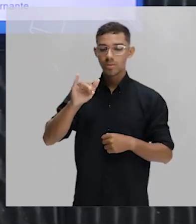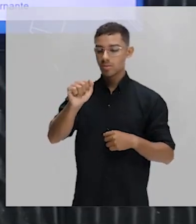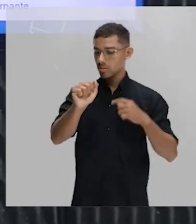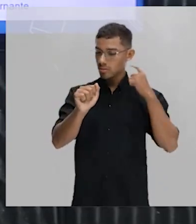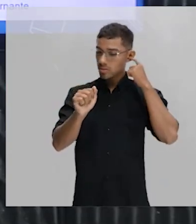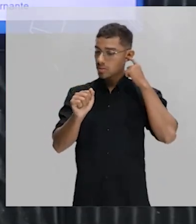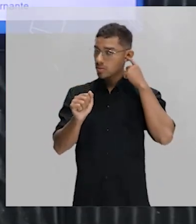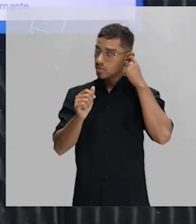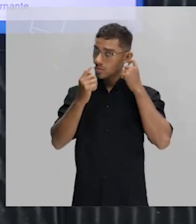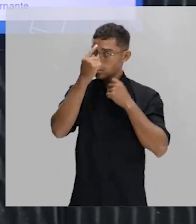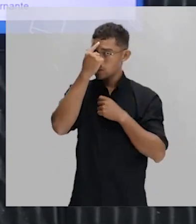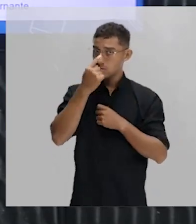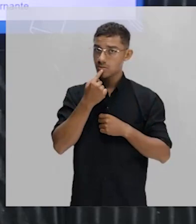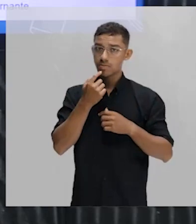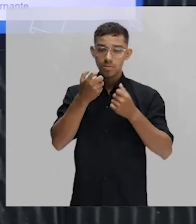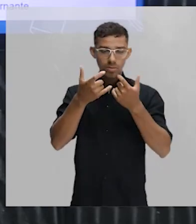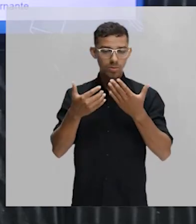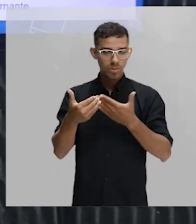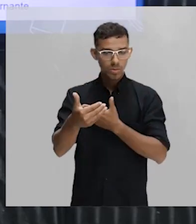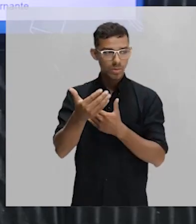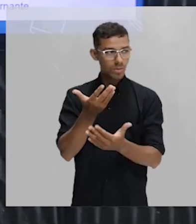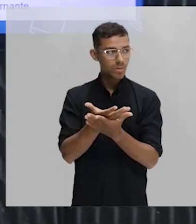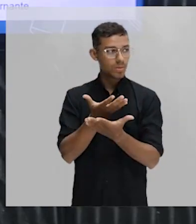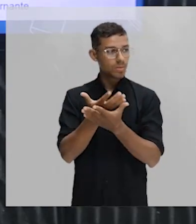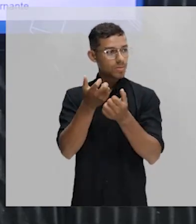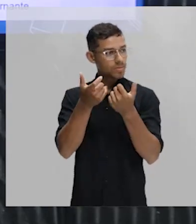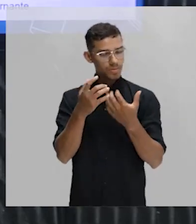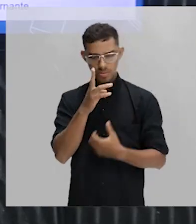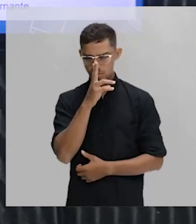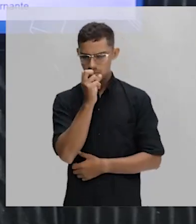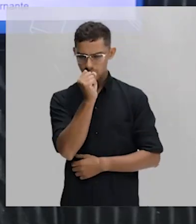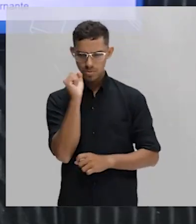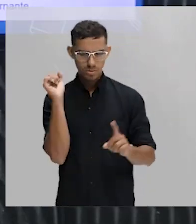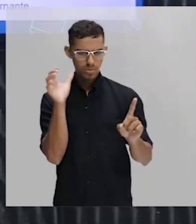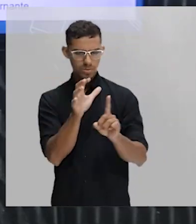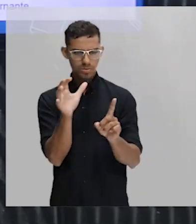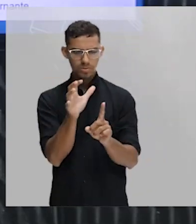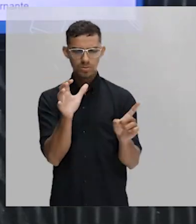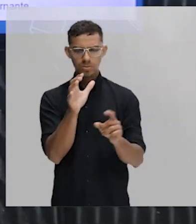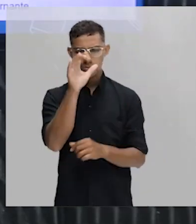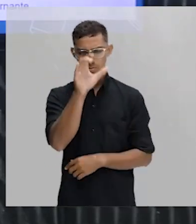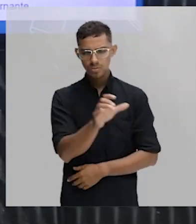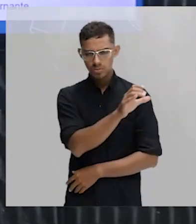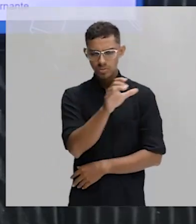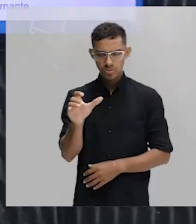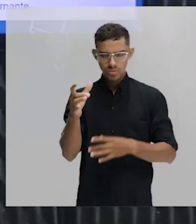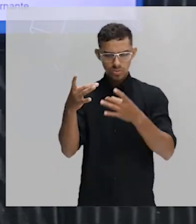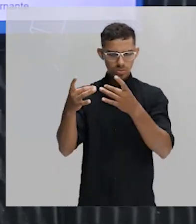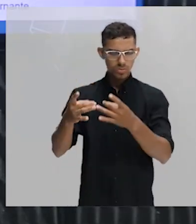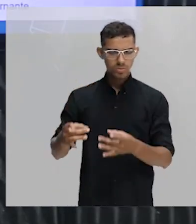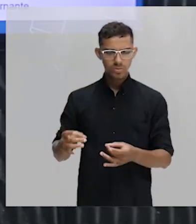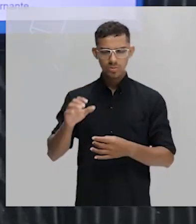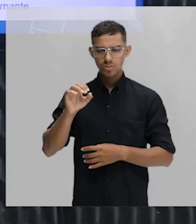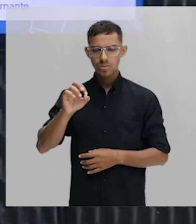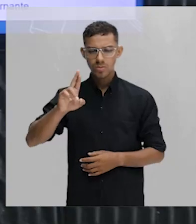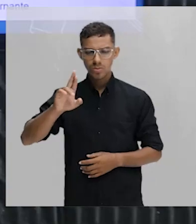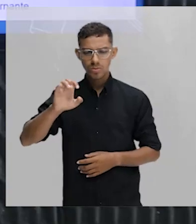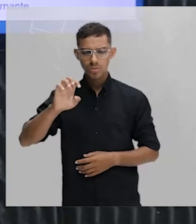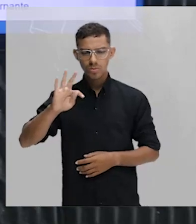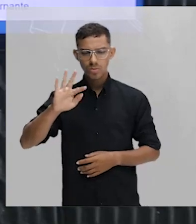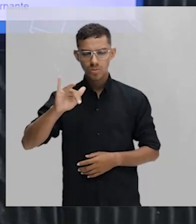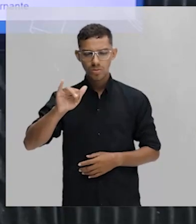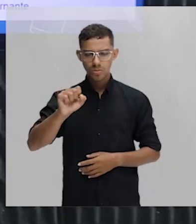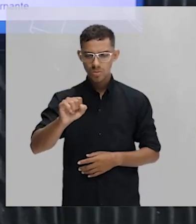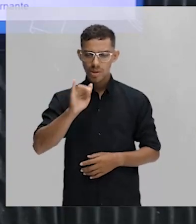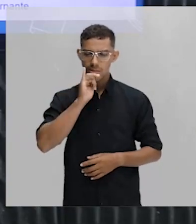no início da aula, né? E uma forte influência do cristianismo, já mesclado ali com os detalhes orientais. Então você tem